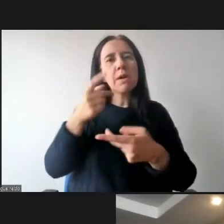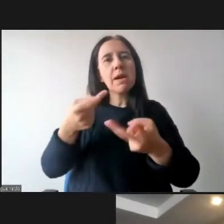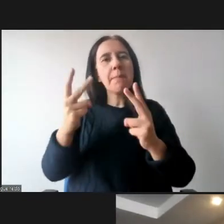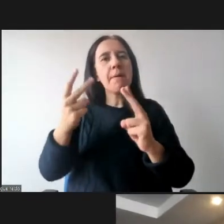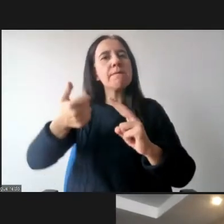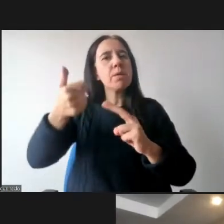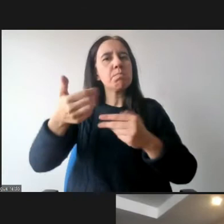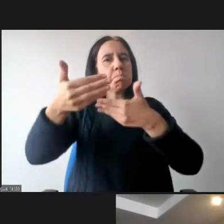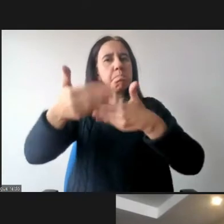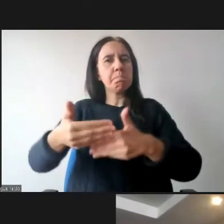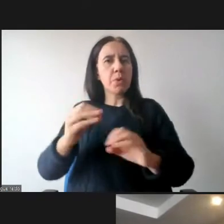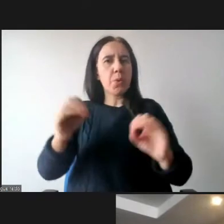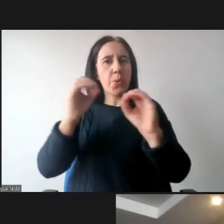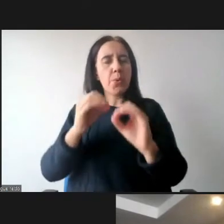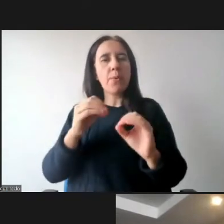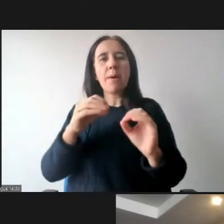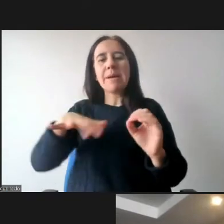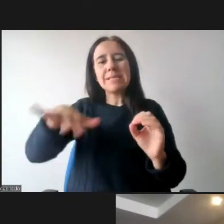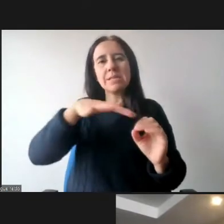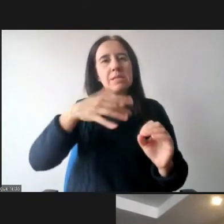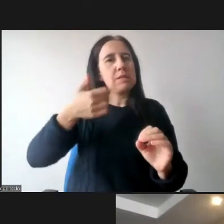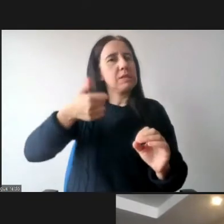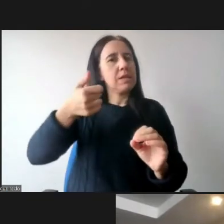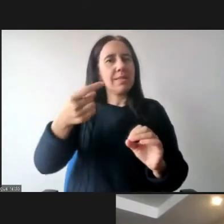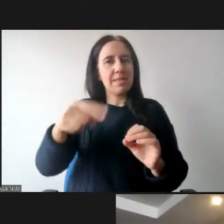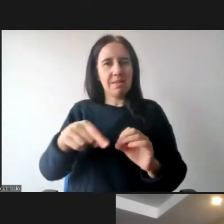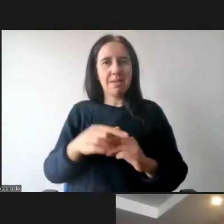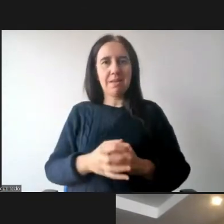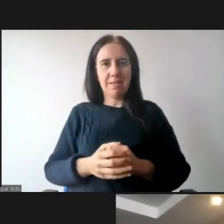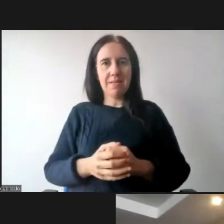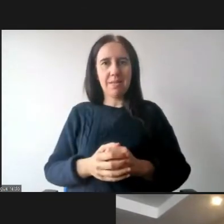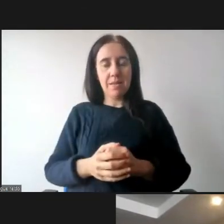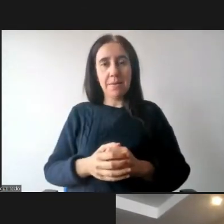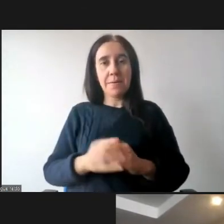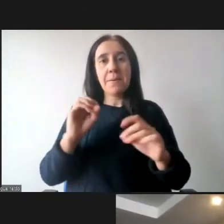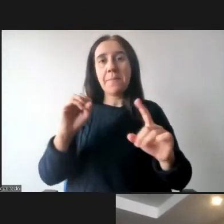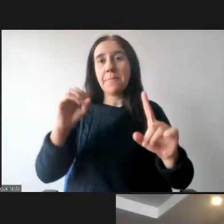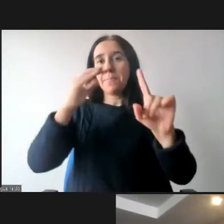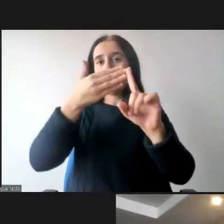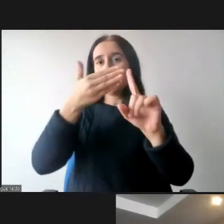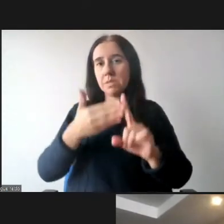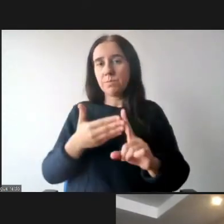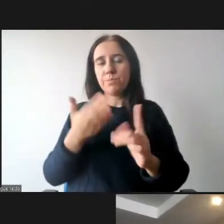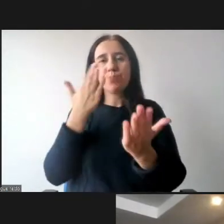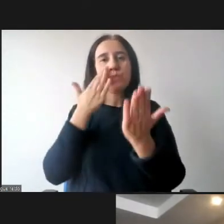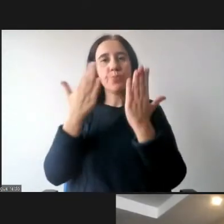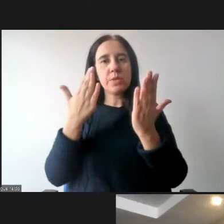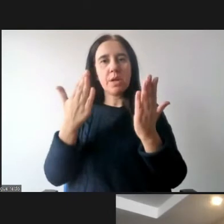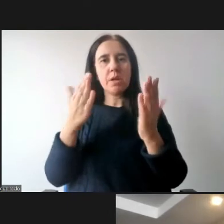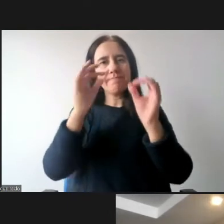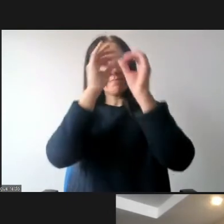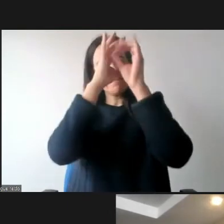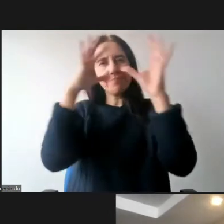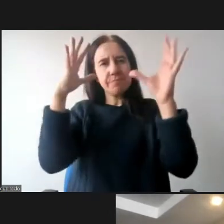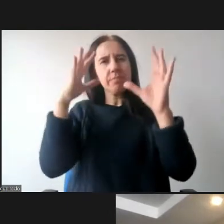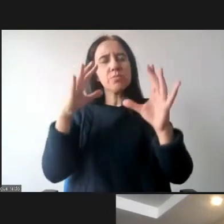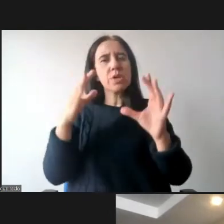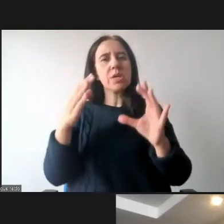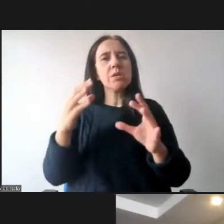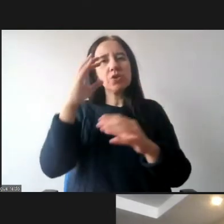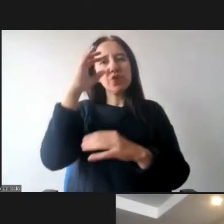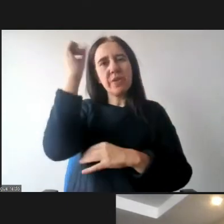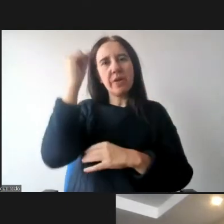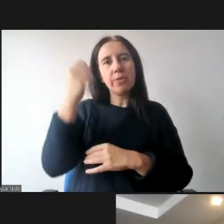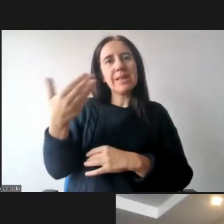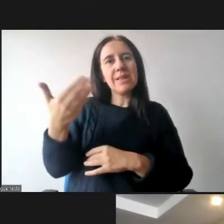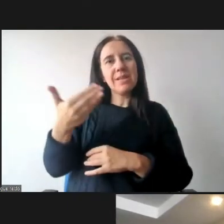campo de atuação privilegiado. O princípio da proporcionalidade está assim muito associado à ideia de Estado de Direito,